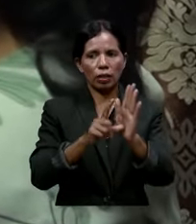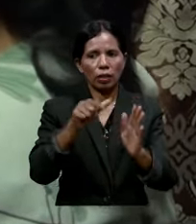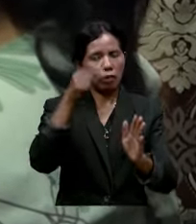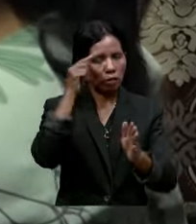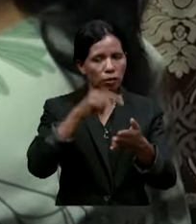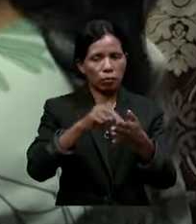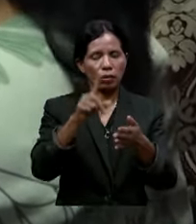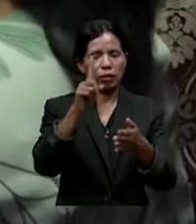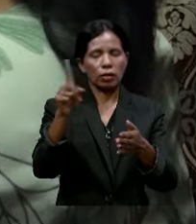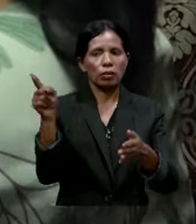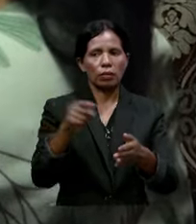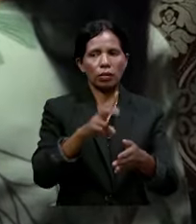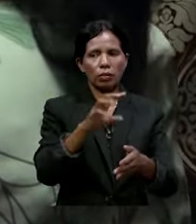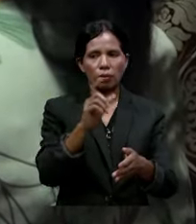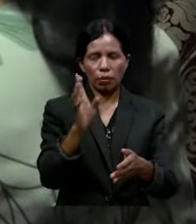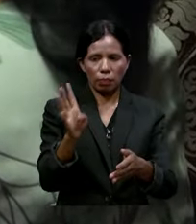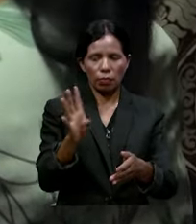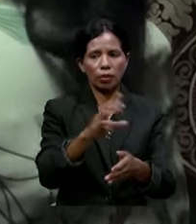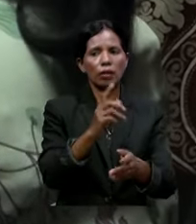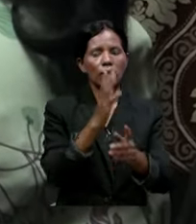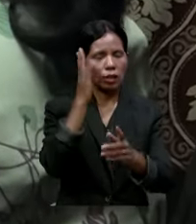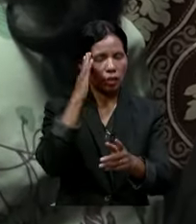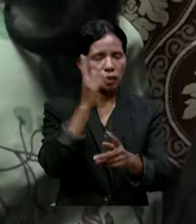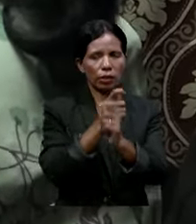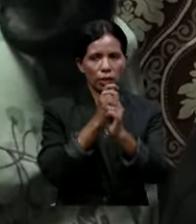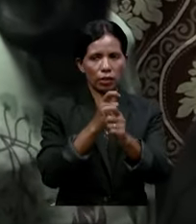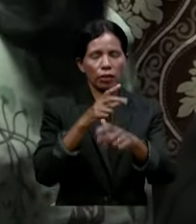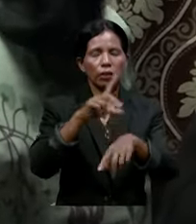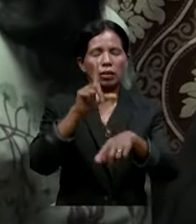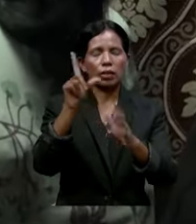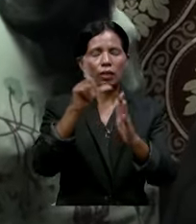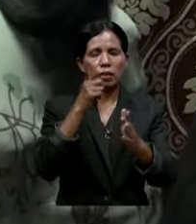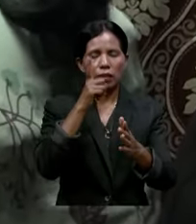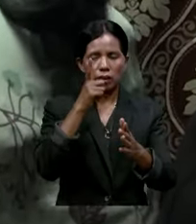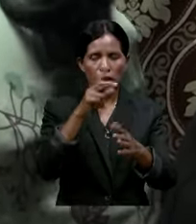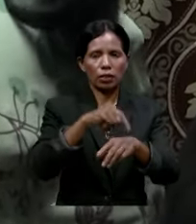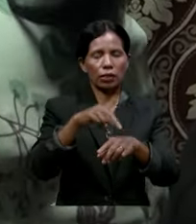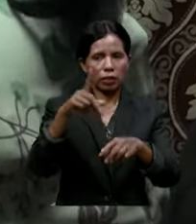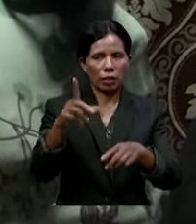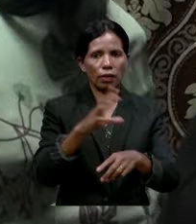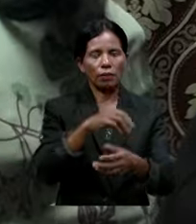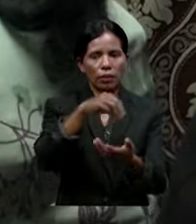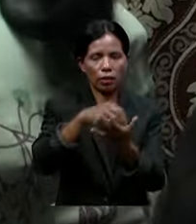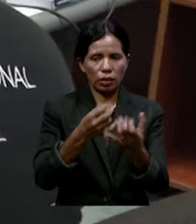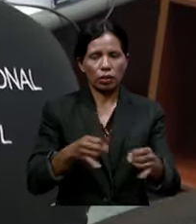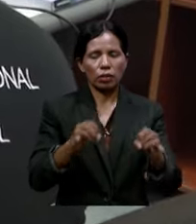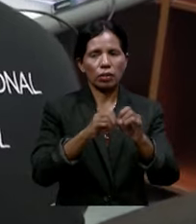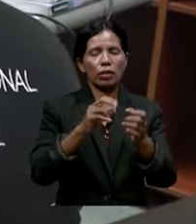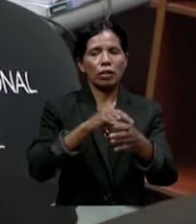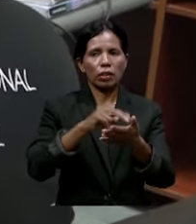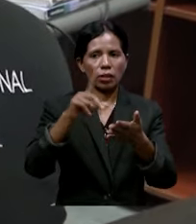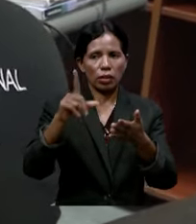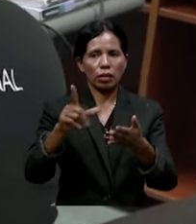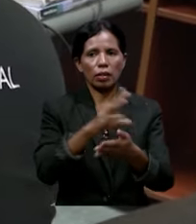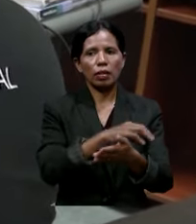número ida bararing rohat, reconhece tetung prasa no dar lian nacional, iha decreto nemos, prevê Instituto Nacional Linguístico e